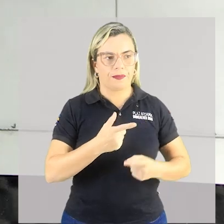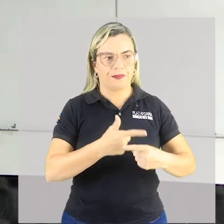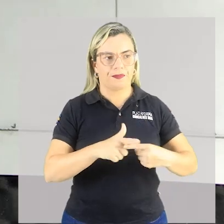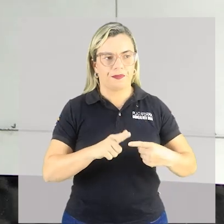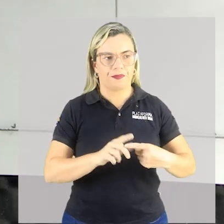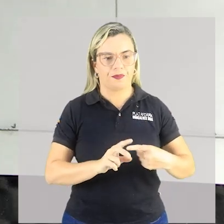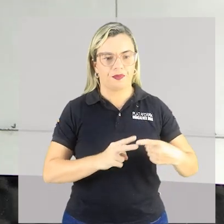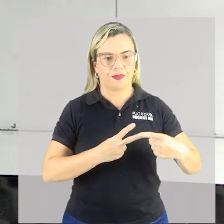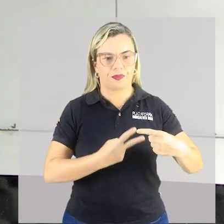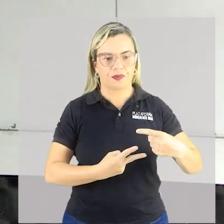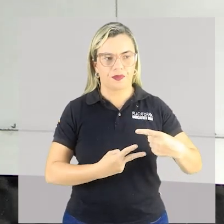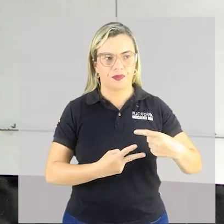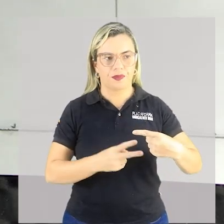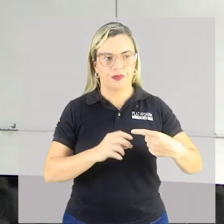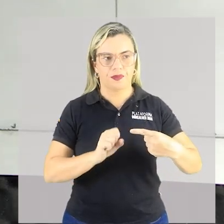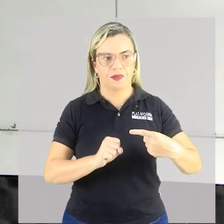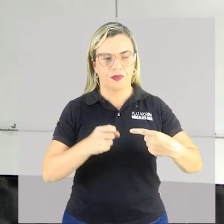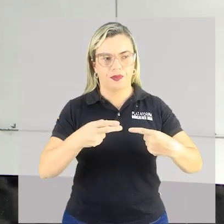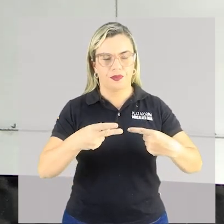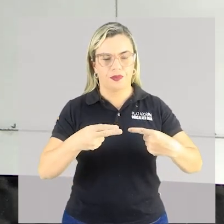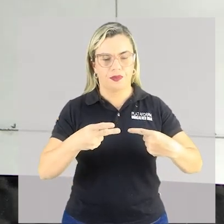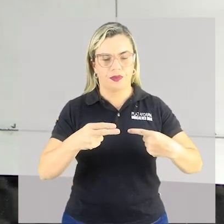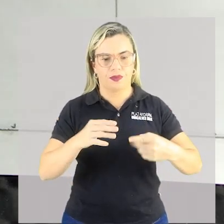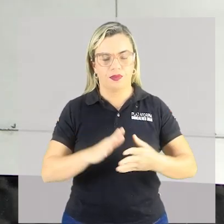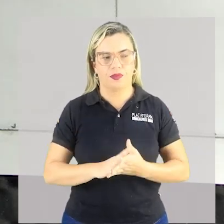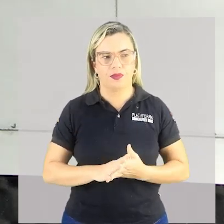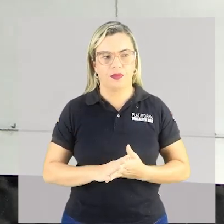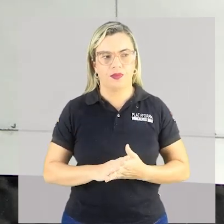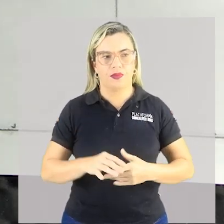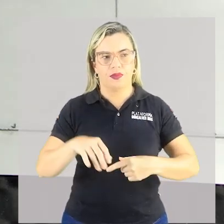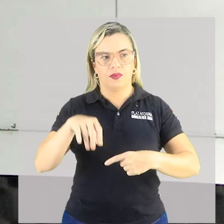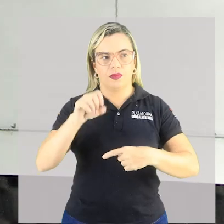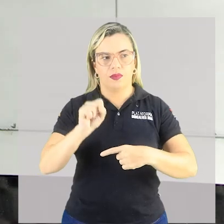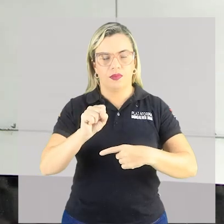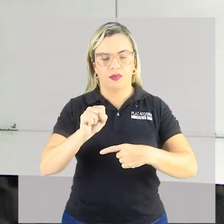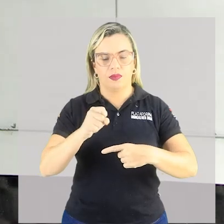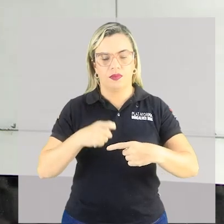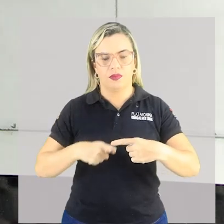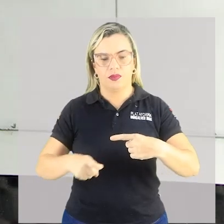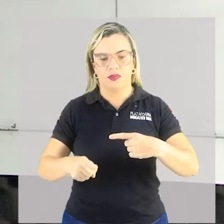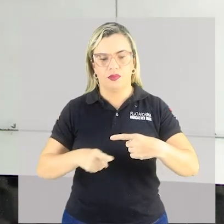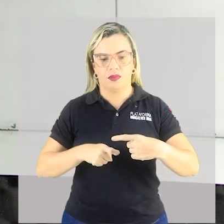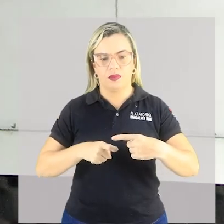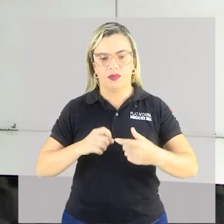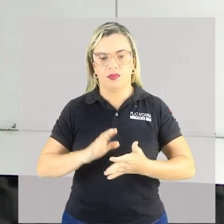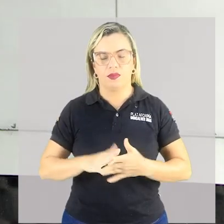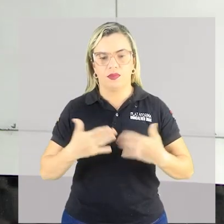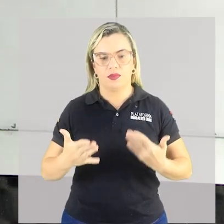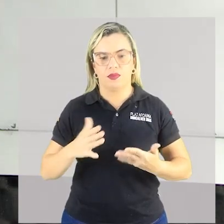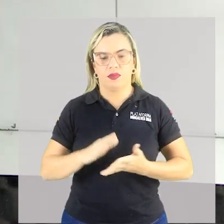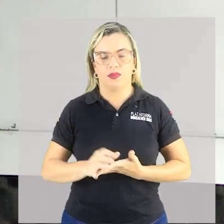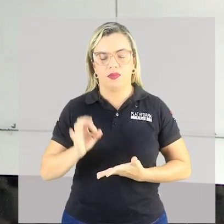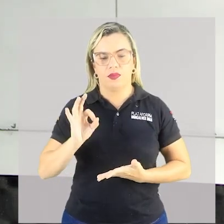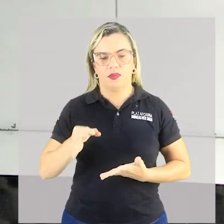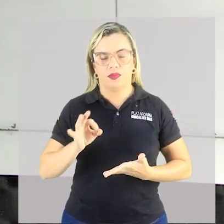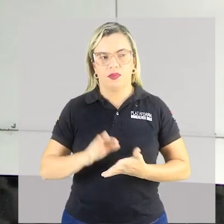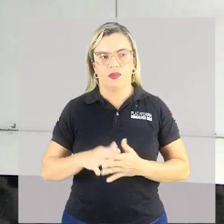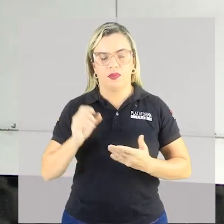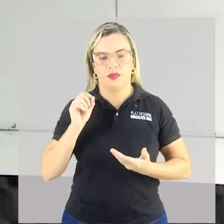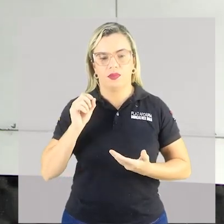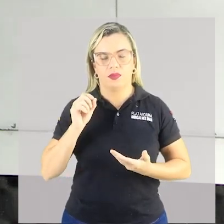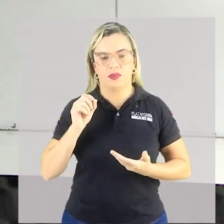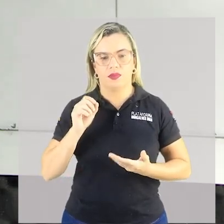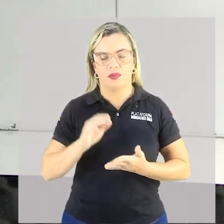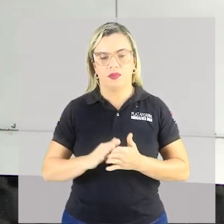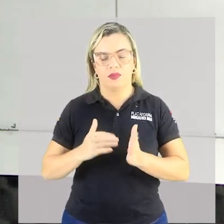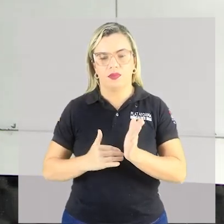está para 28, assim como 8 está o quê? Para X. Pronto. Se